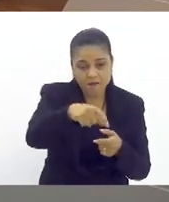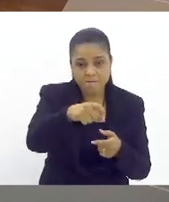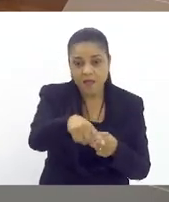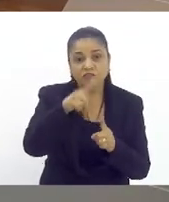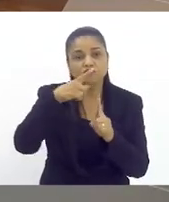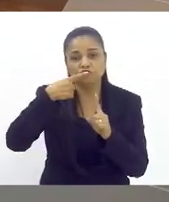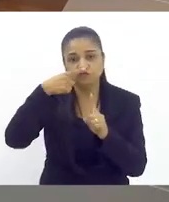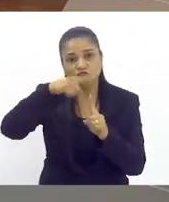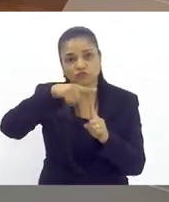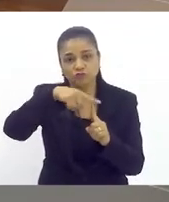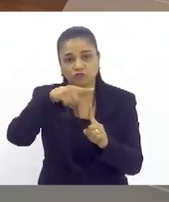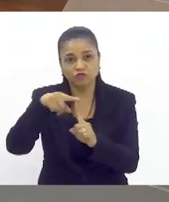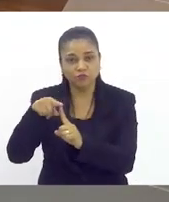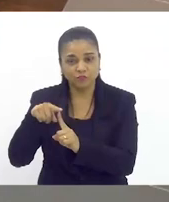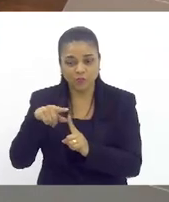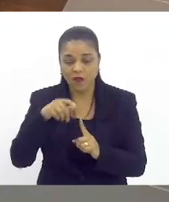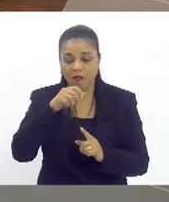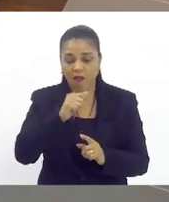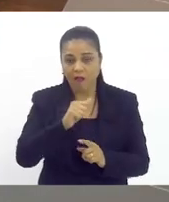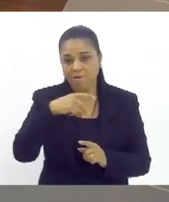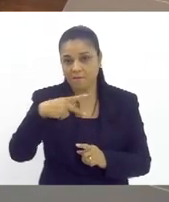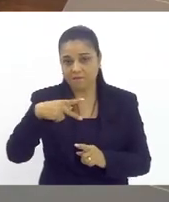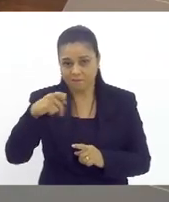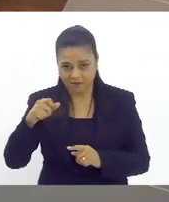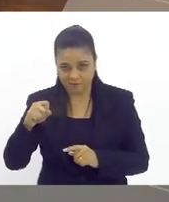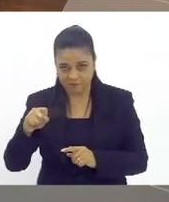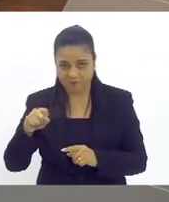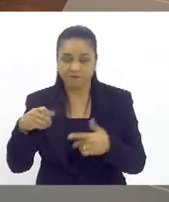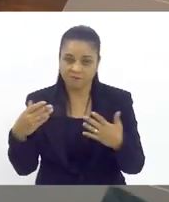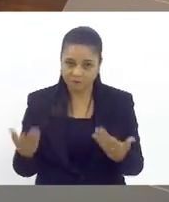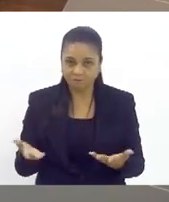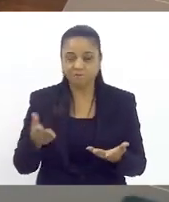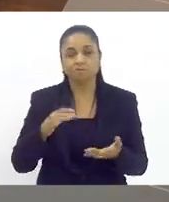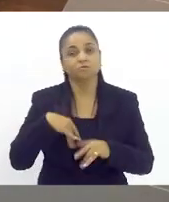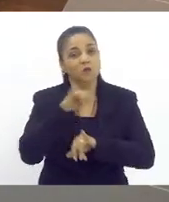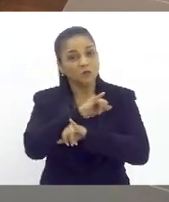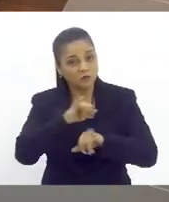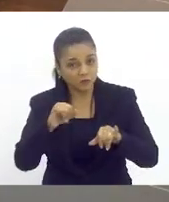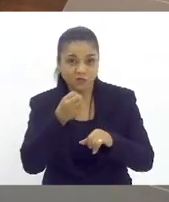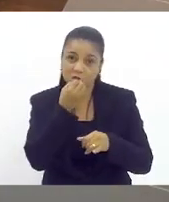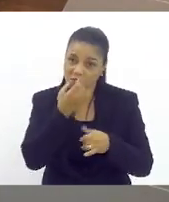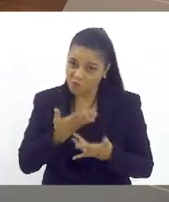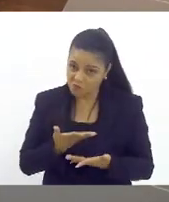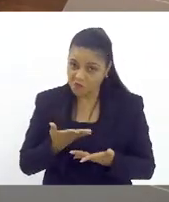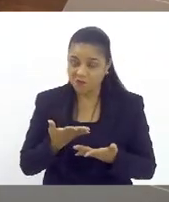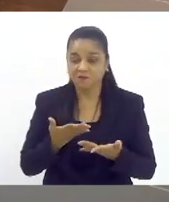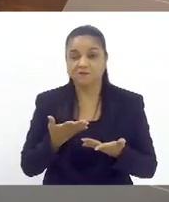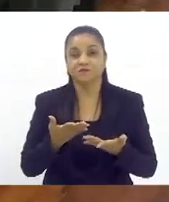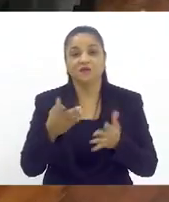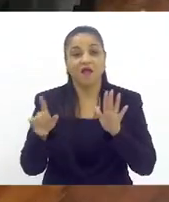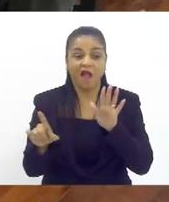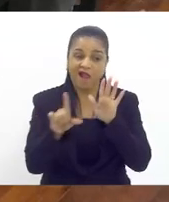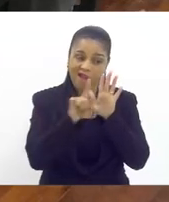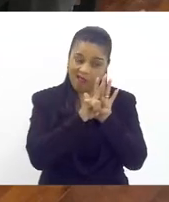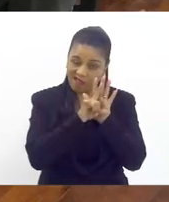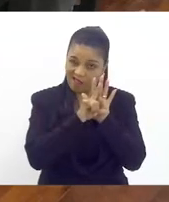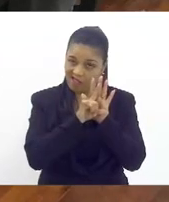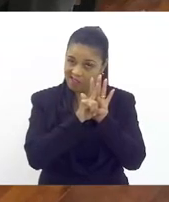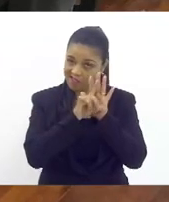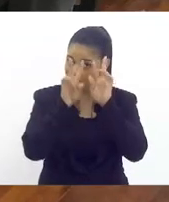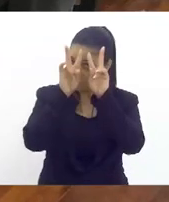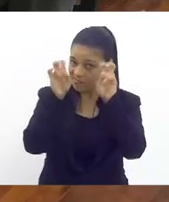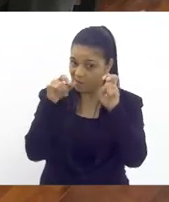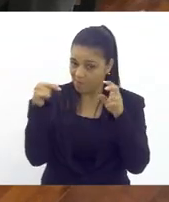as áreas que são apps muito bem então já dei essa notícia boa para vocês em relação a lei